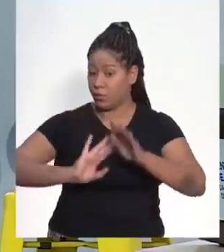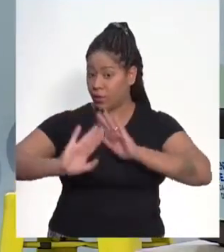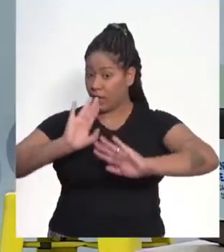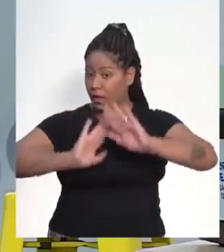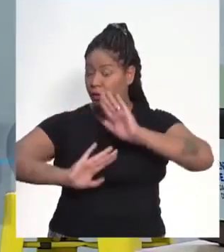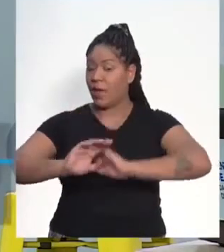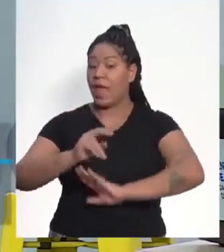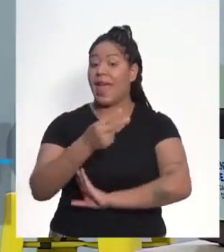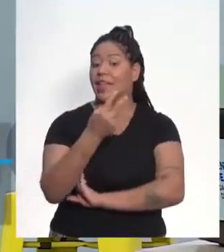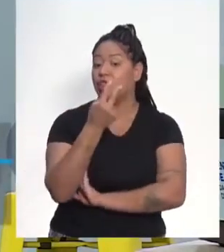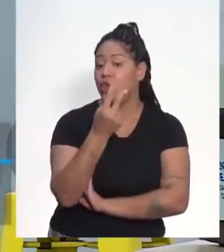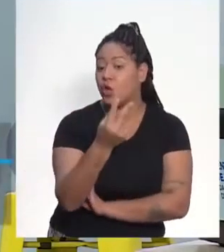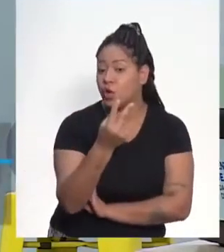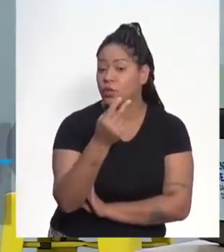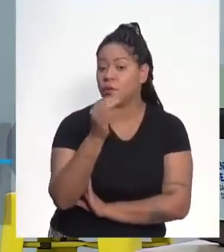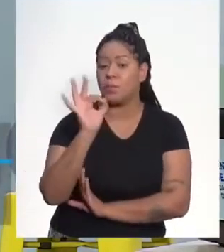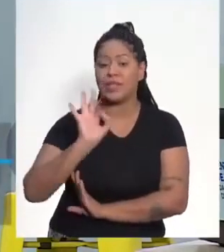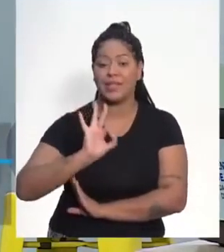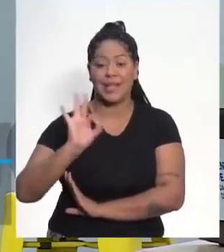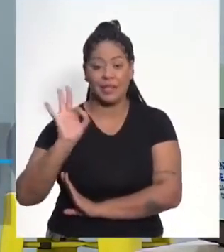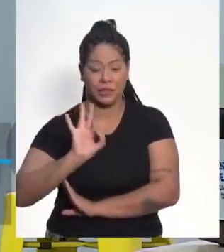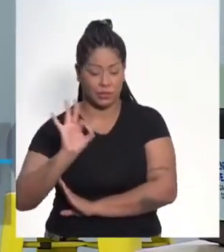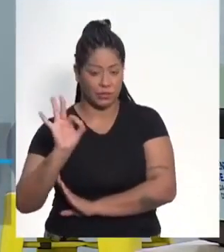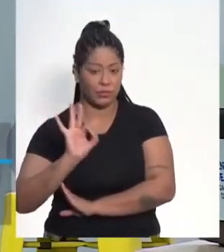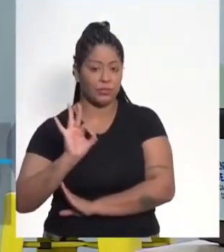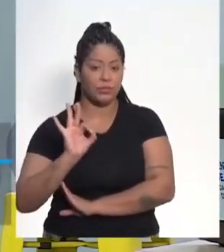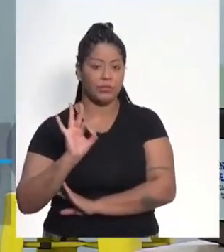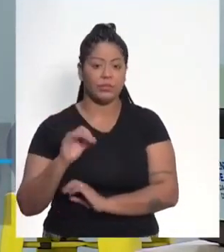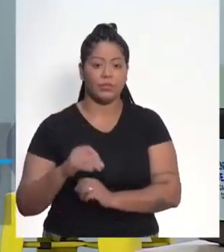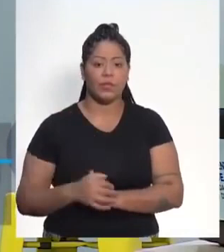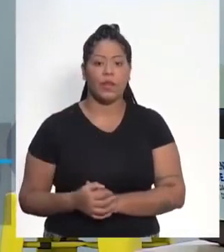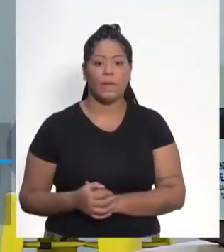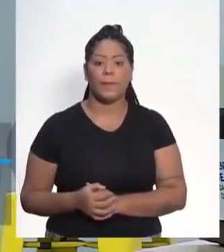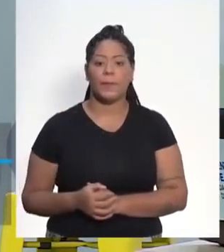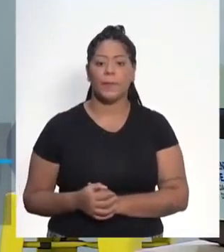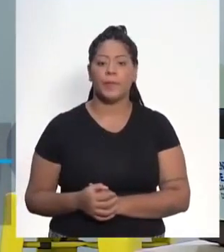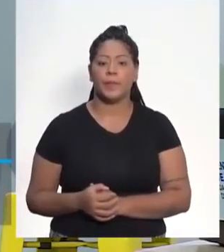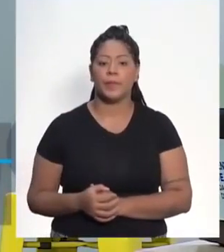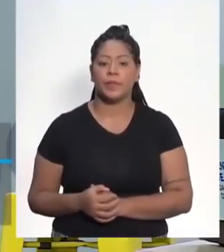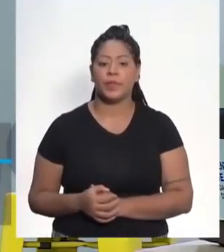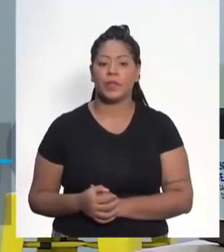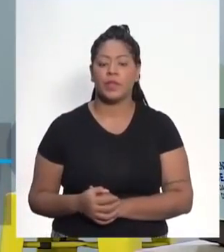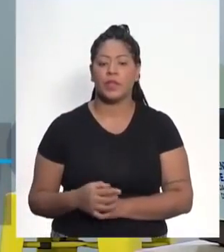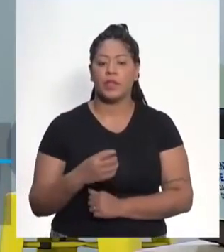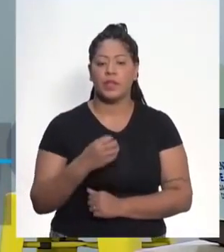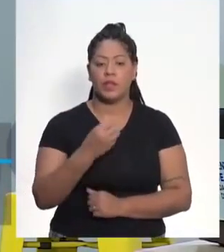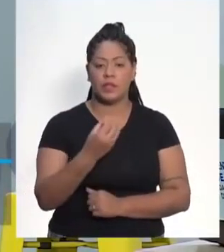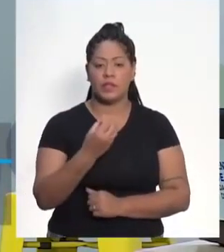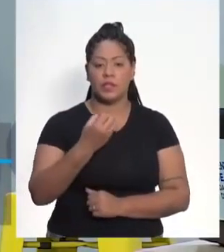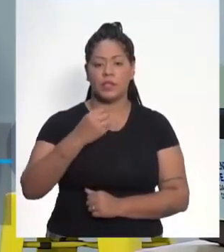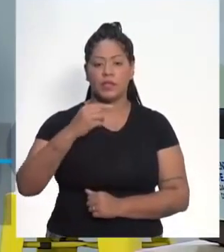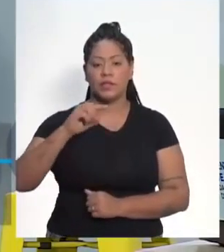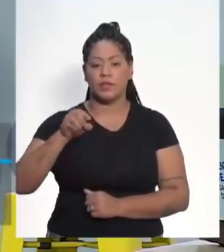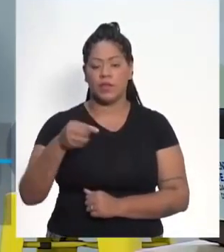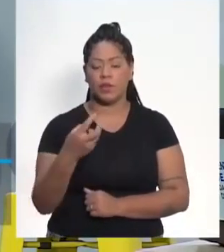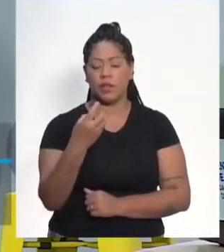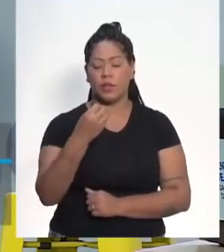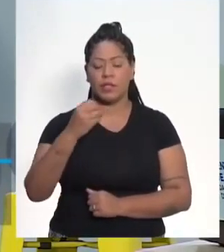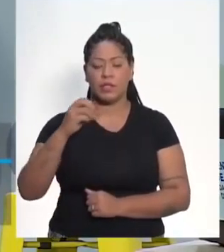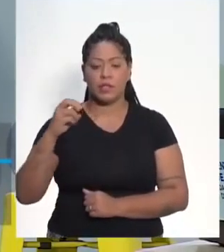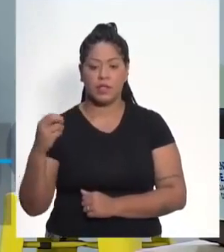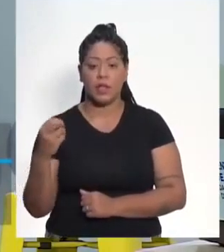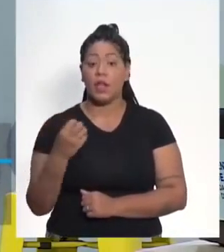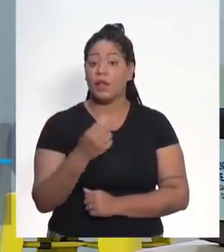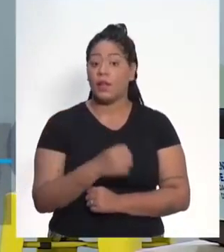completamente diferentes, principalmente na representação decimal. Então, aqui a gente tem 2%.